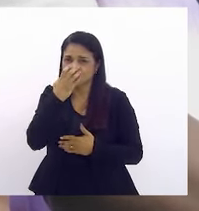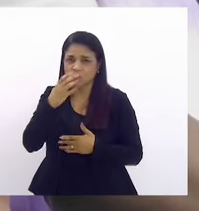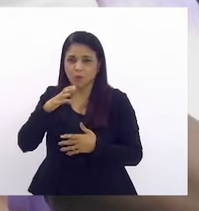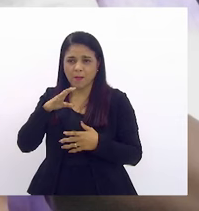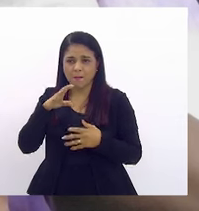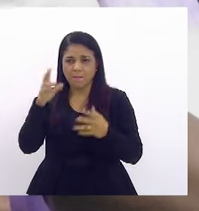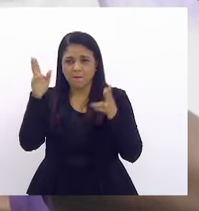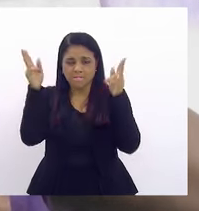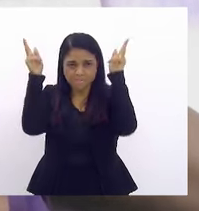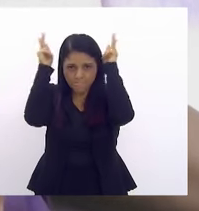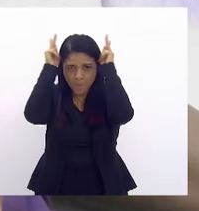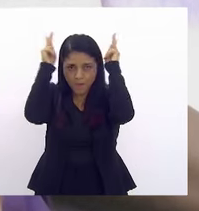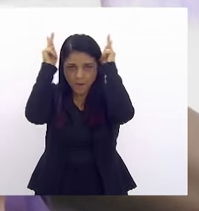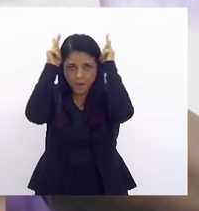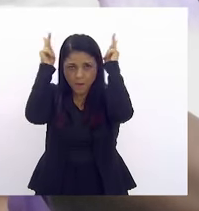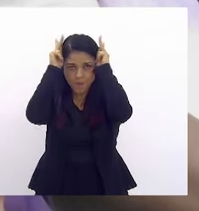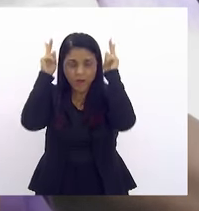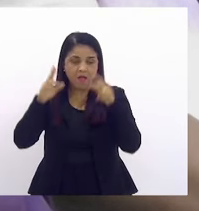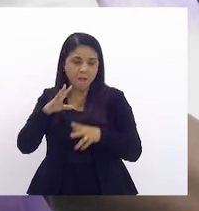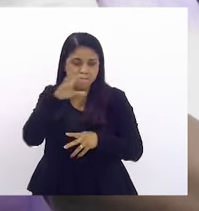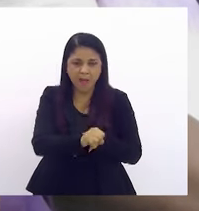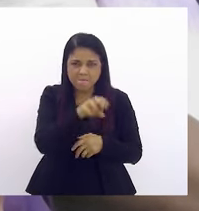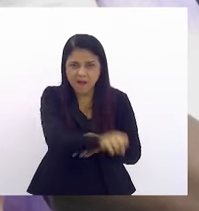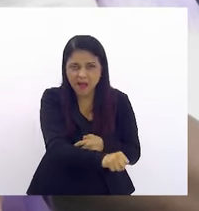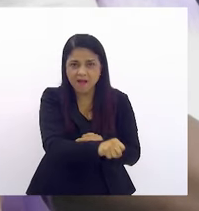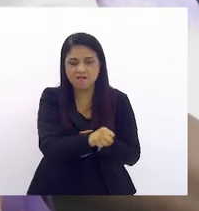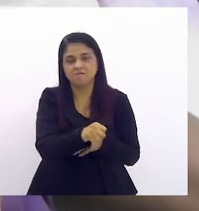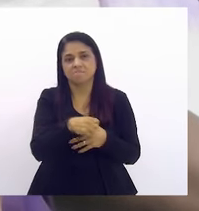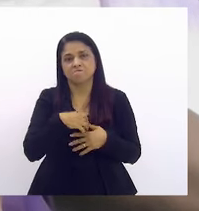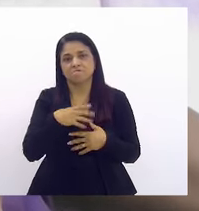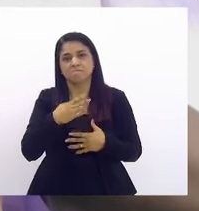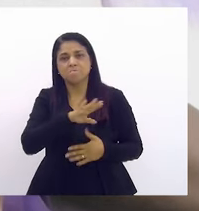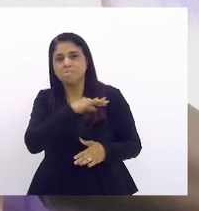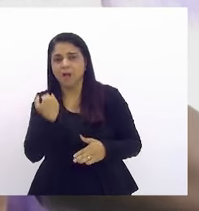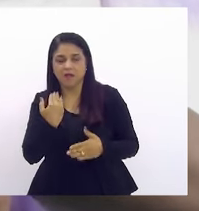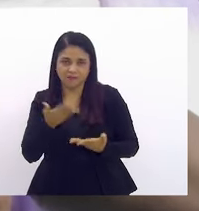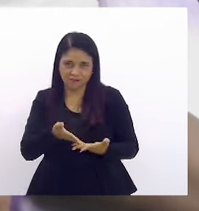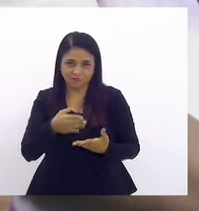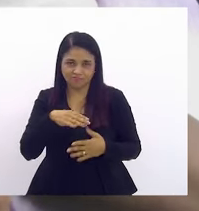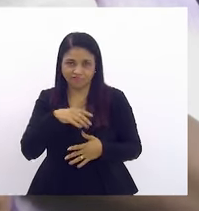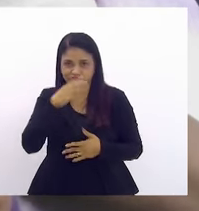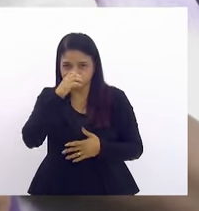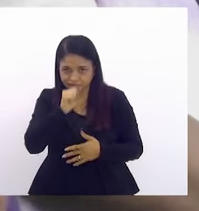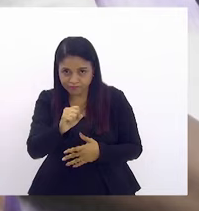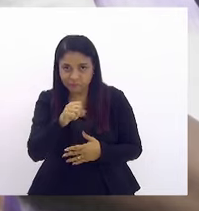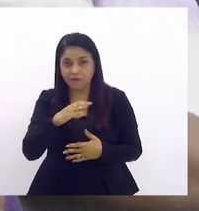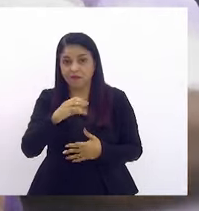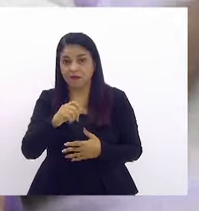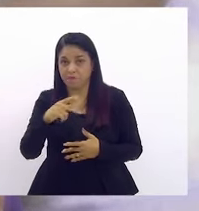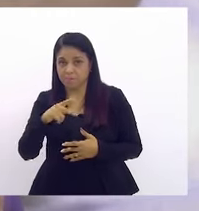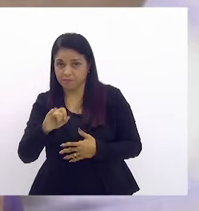animal para depois ser abatido. E essa é uma pequena frase que eu